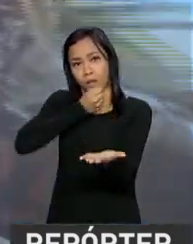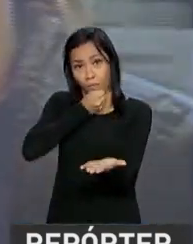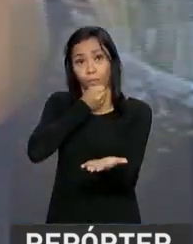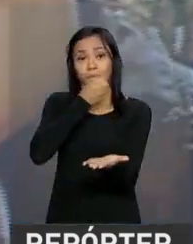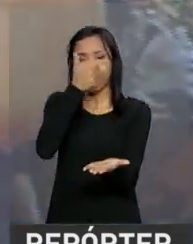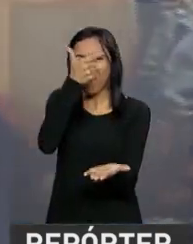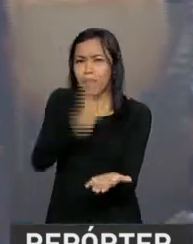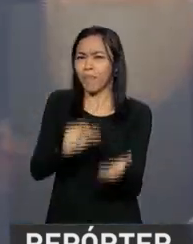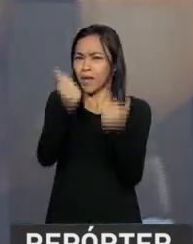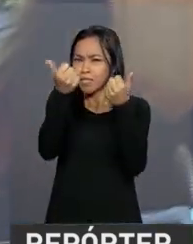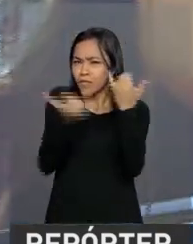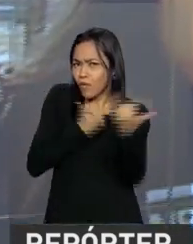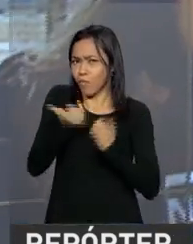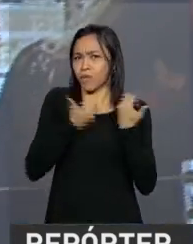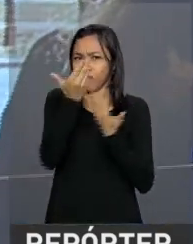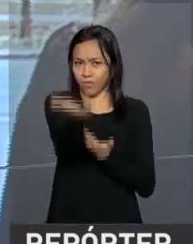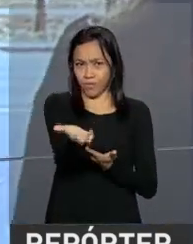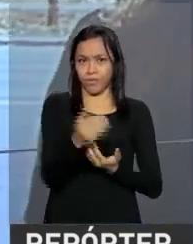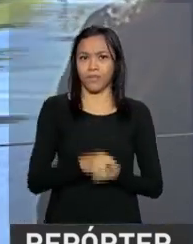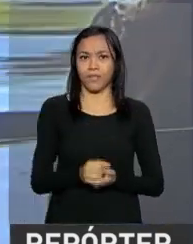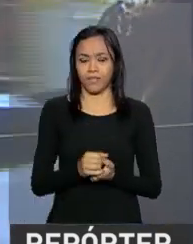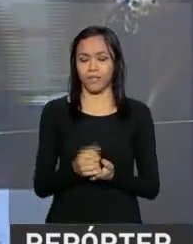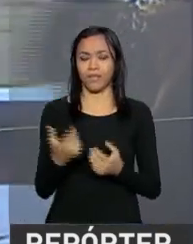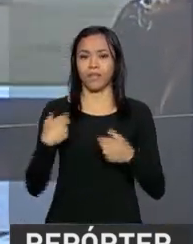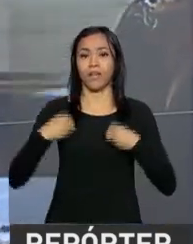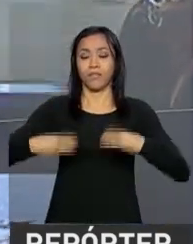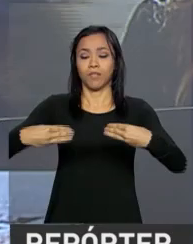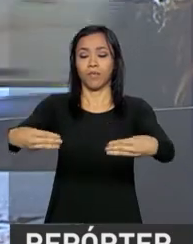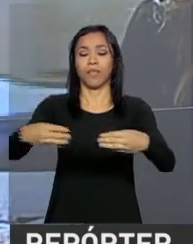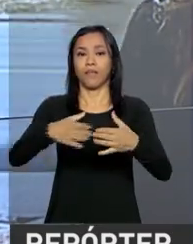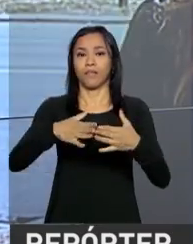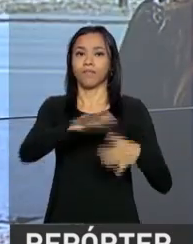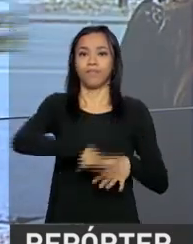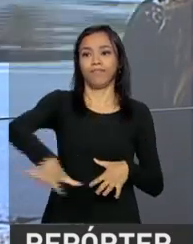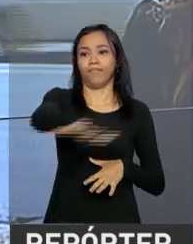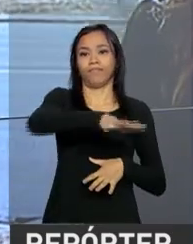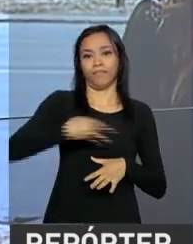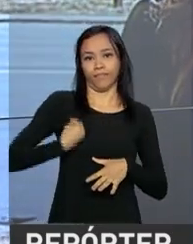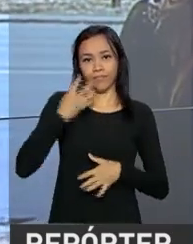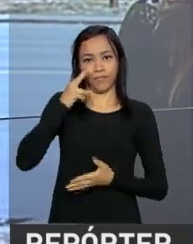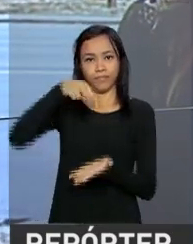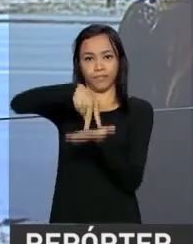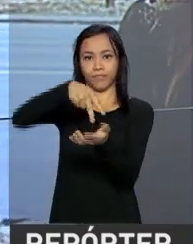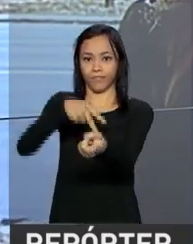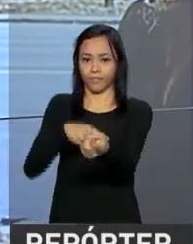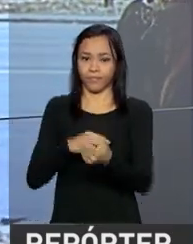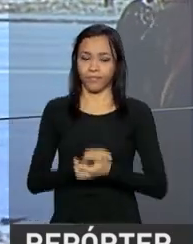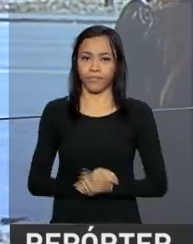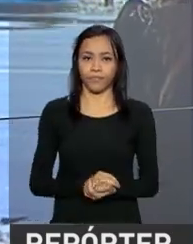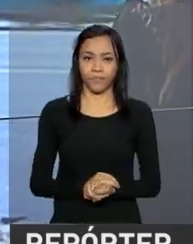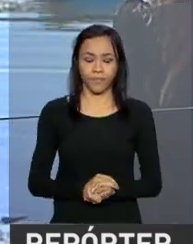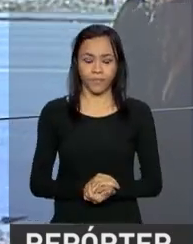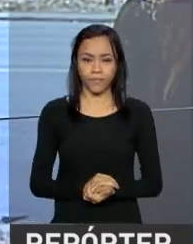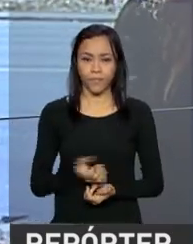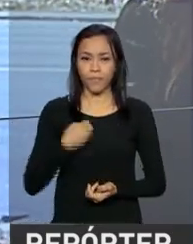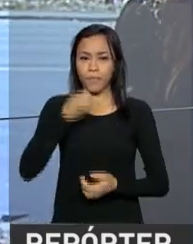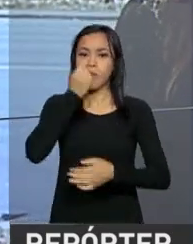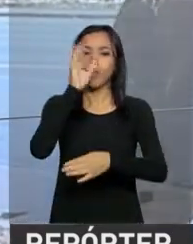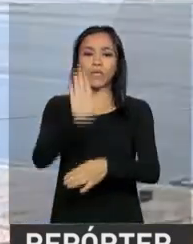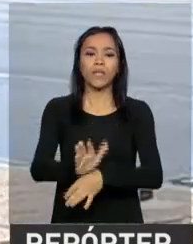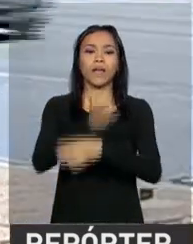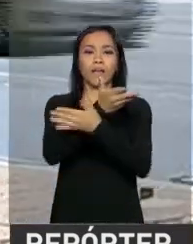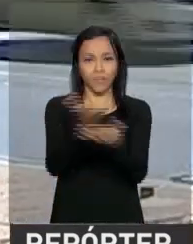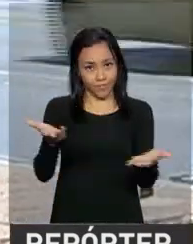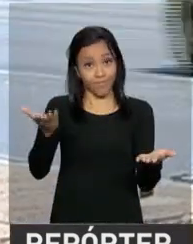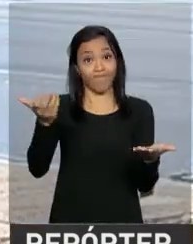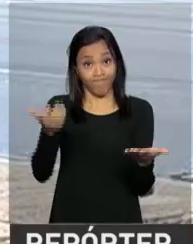as informações para a gente ao vivo lá da Esplanada dos Ministérios. Oi, Gabi, boa tarde. Boa tarde, Leandro.